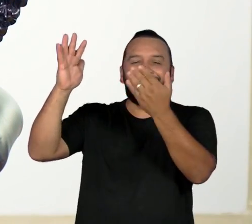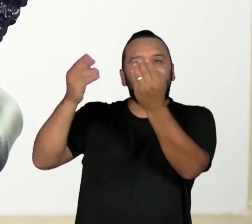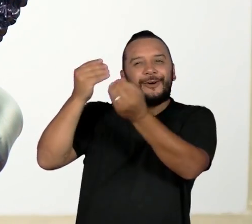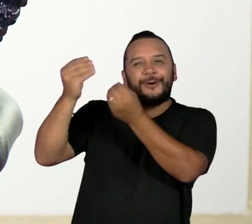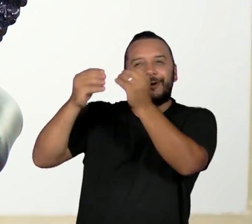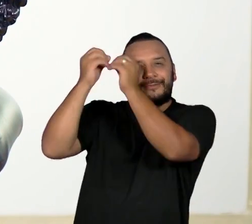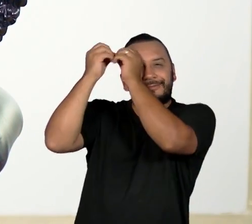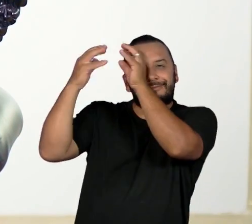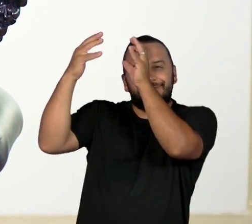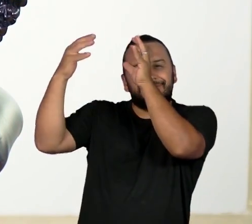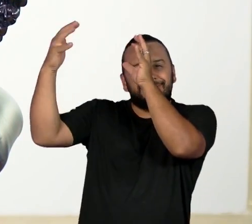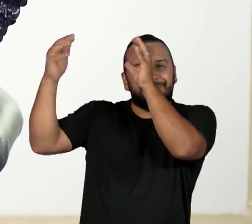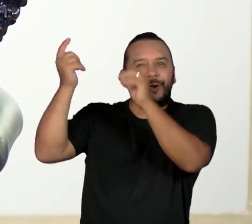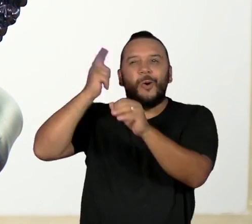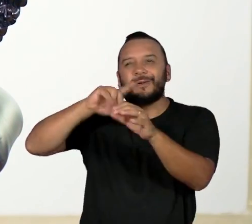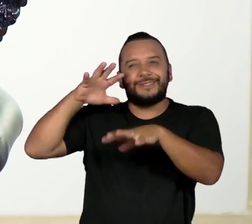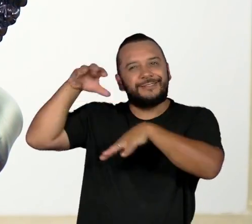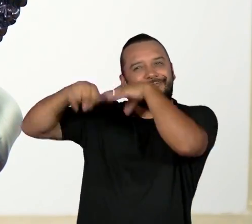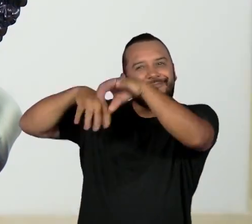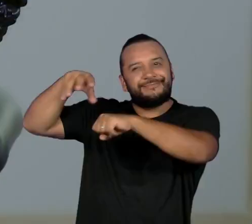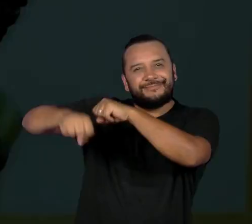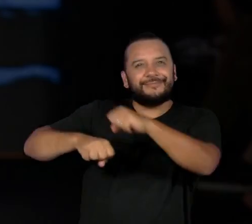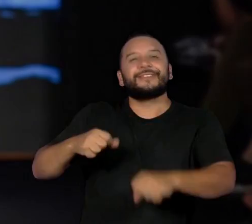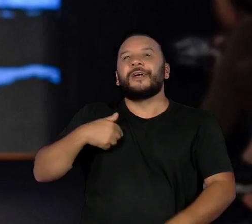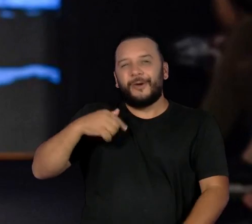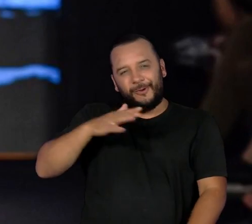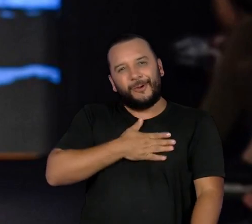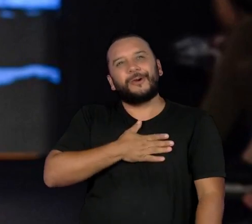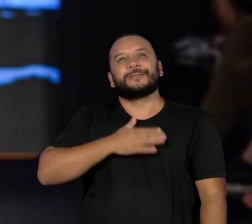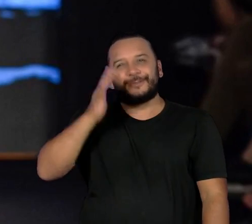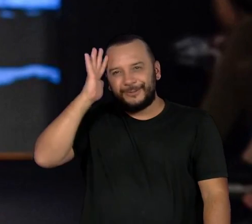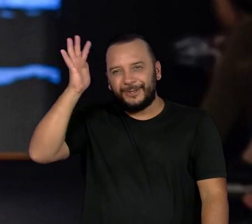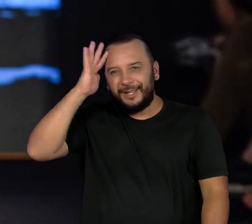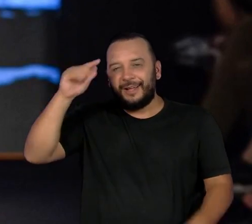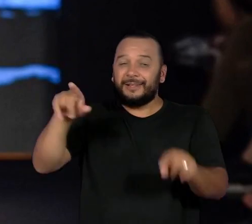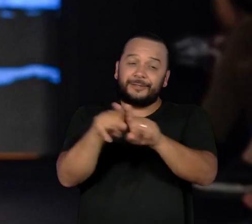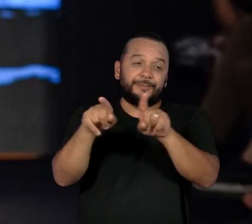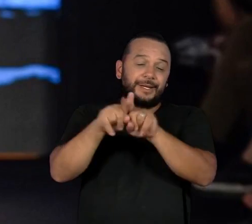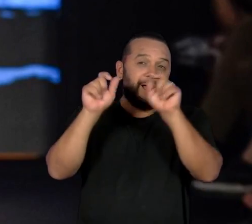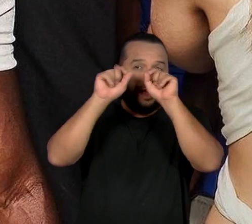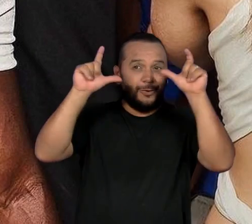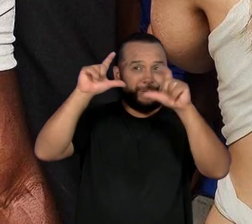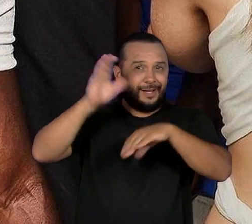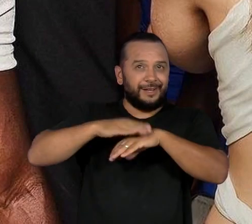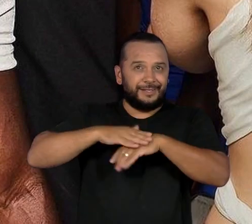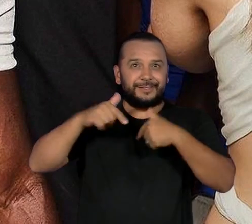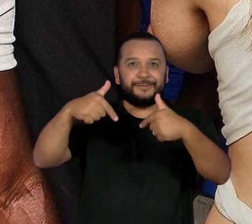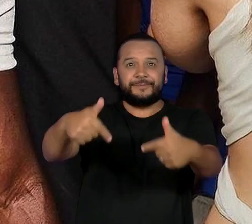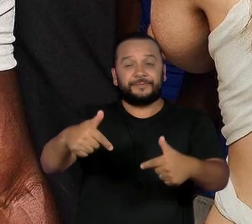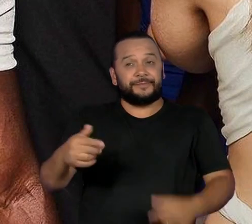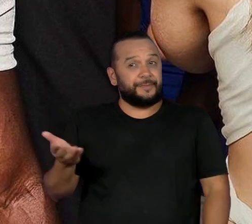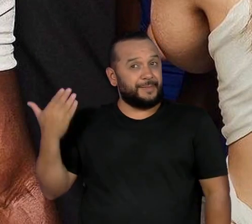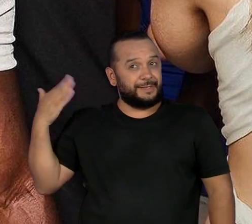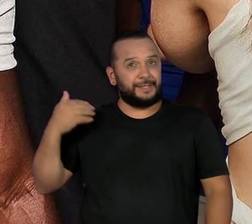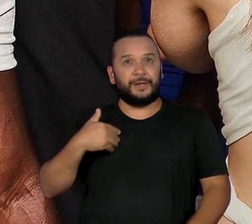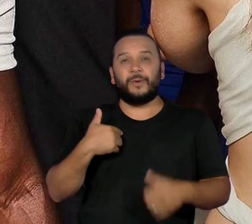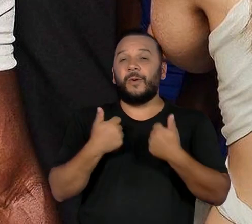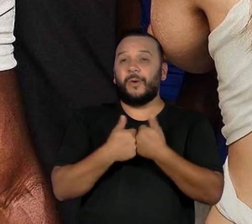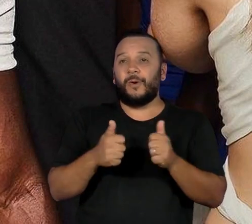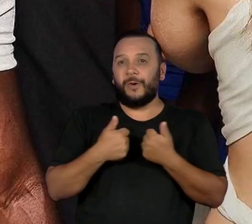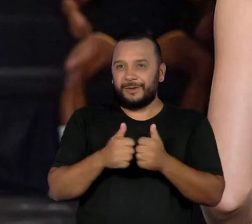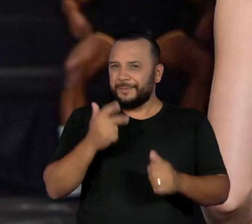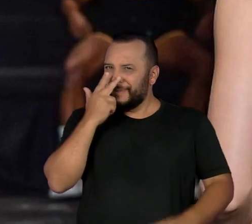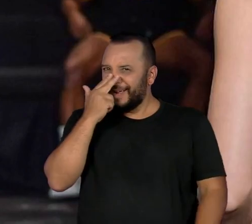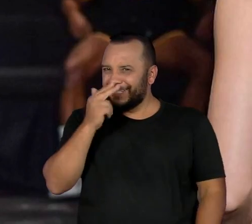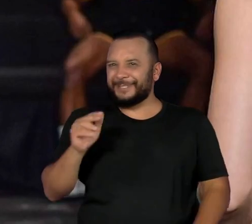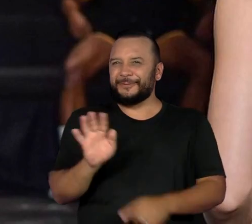pode fazer para poder conseguir. Não gosto só de sonhar, eu gosto de acordar e executar. Eu tava num ônibus, parecia uma cena de filme,